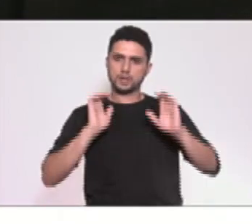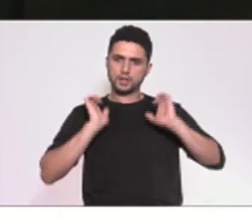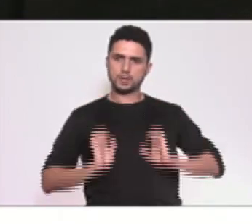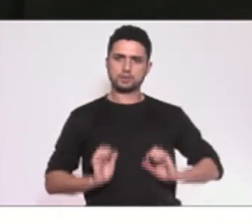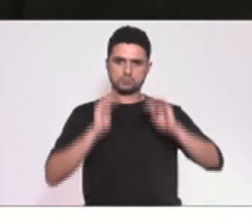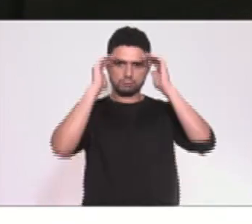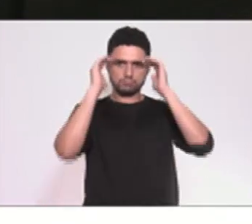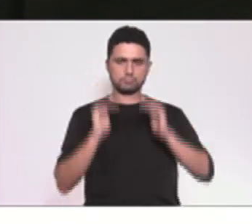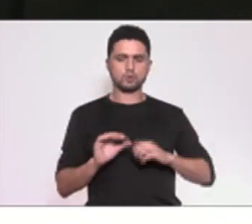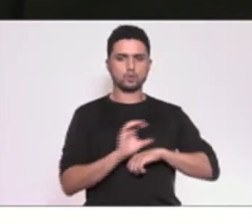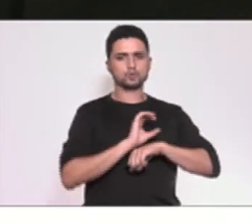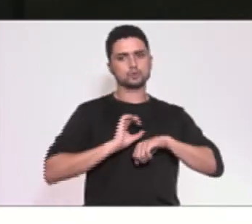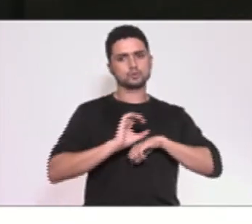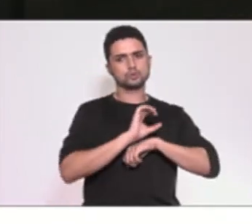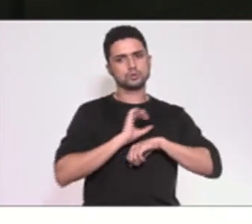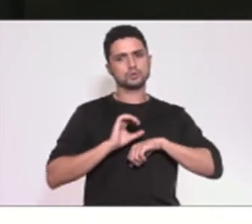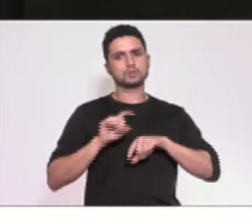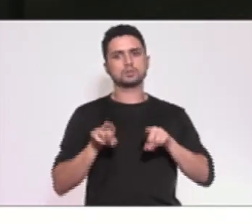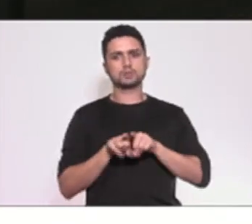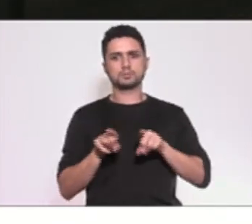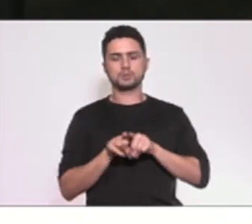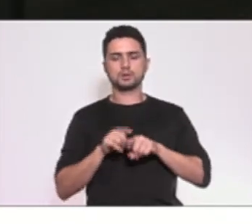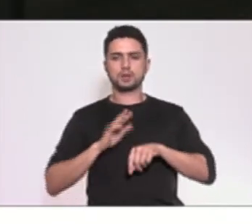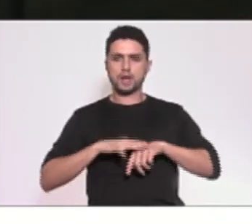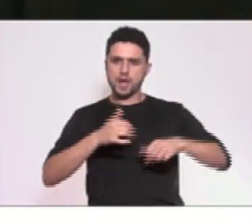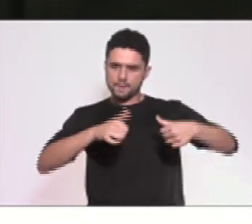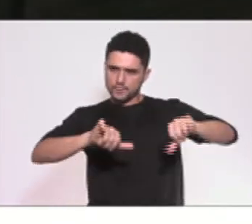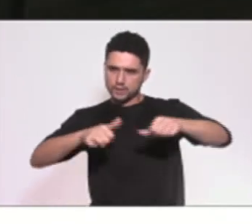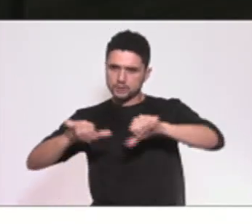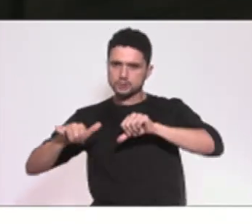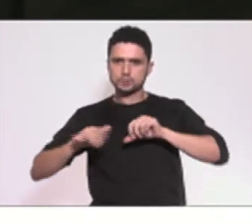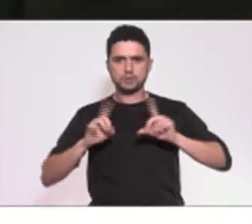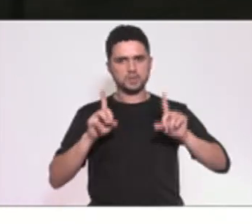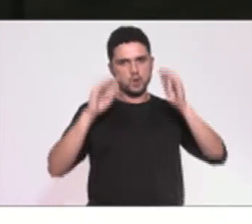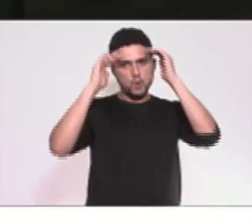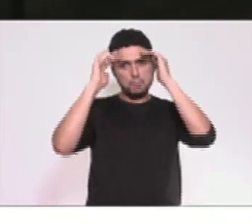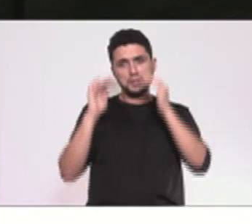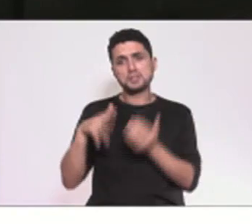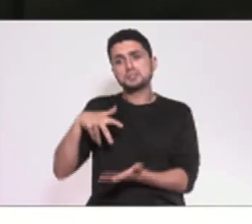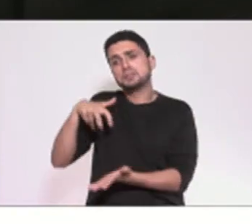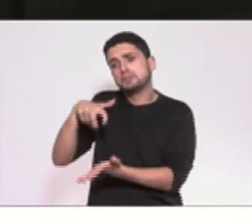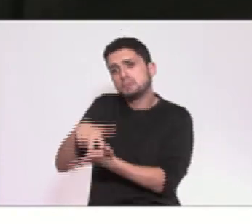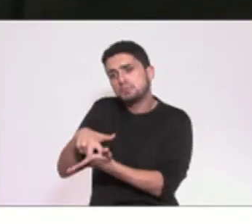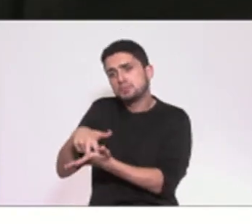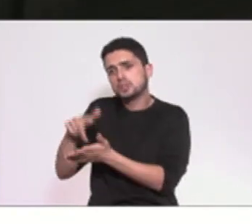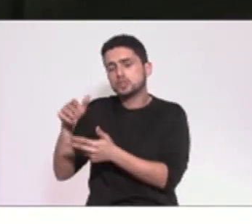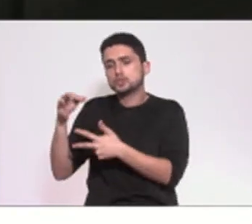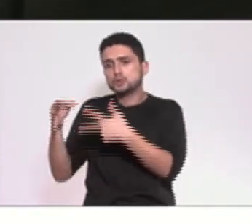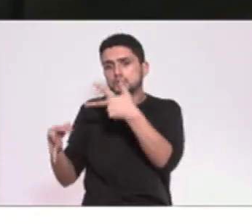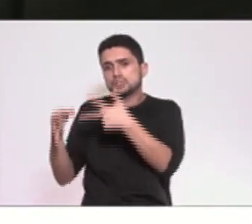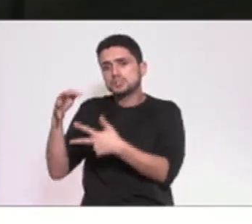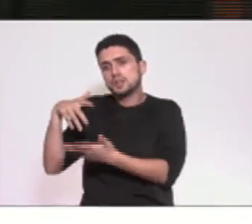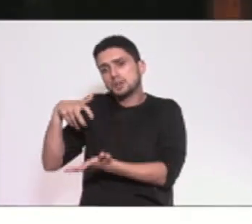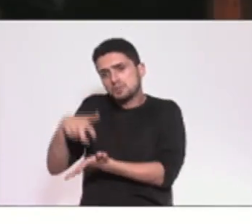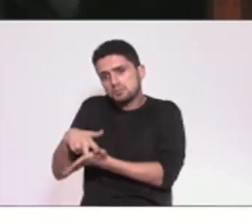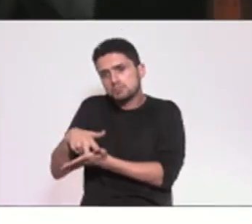ordem constitucional e fazer a sua avaliação e não se sujeitar de joelhos a judiciário. Obrigado,